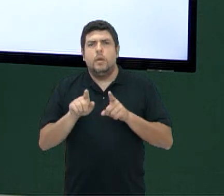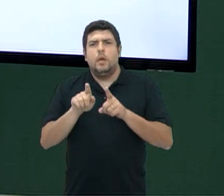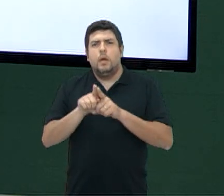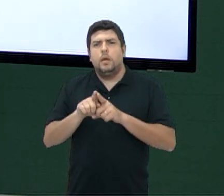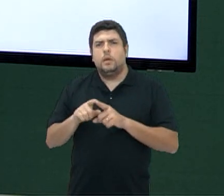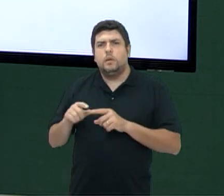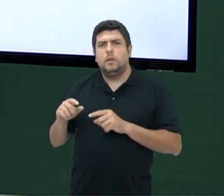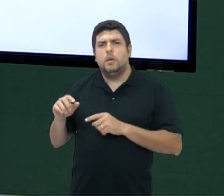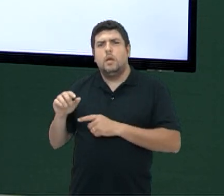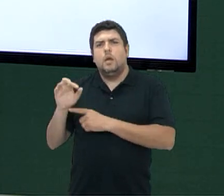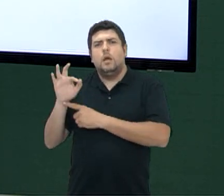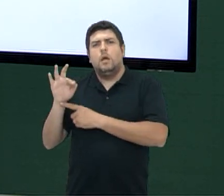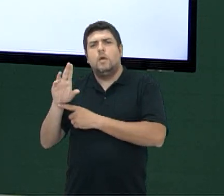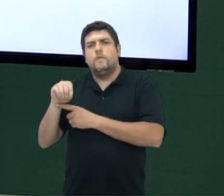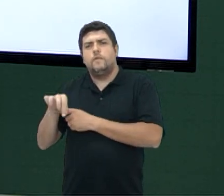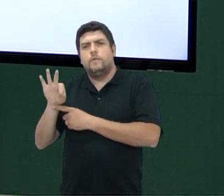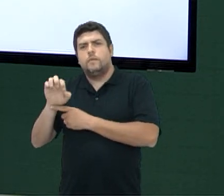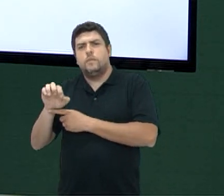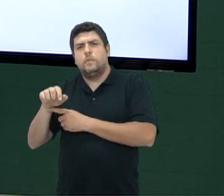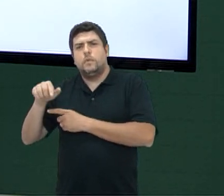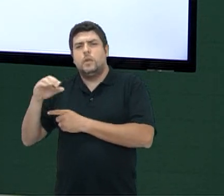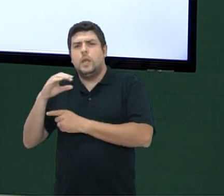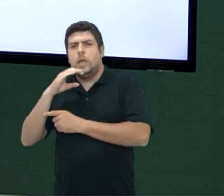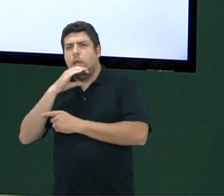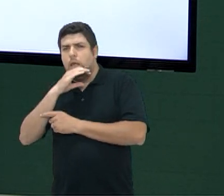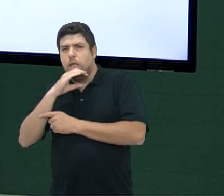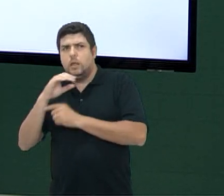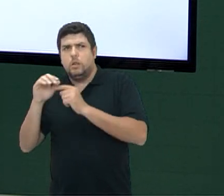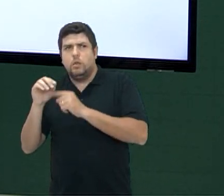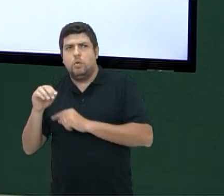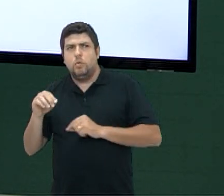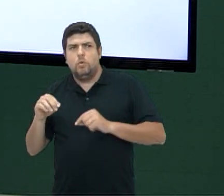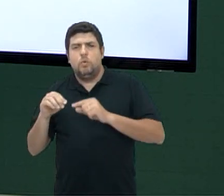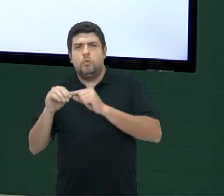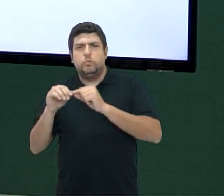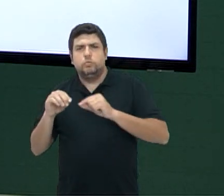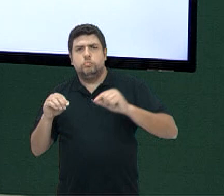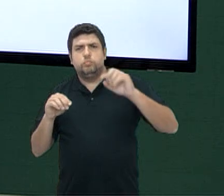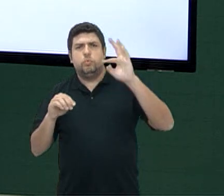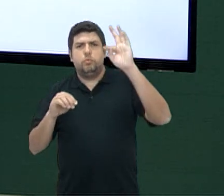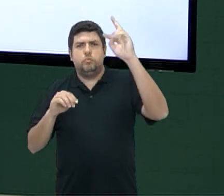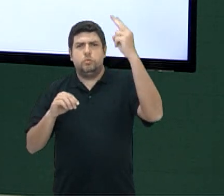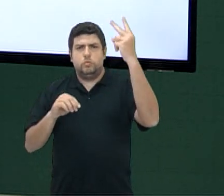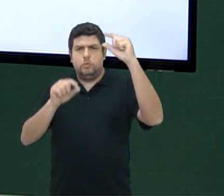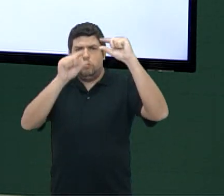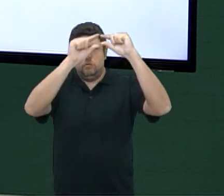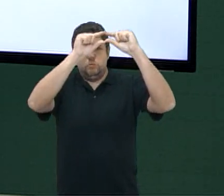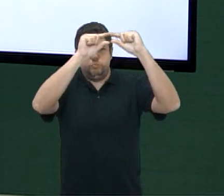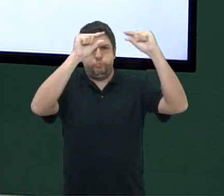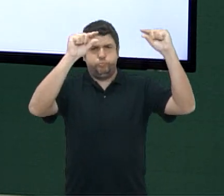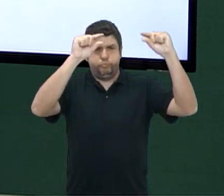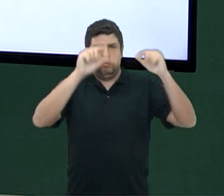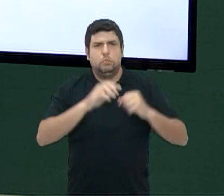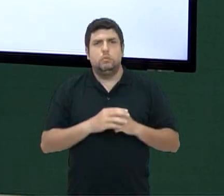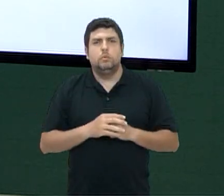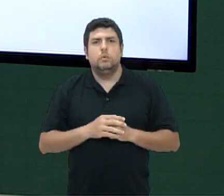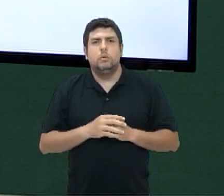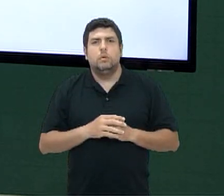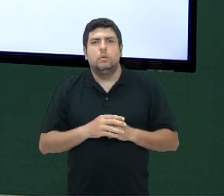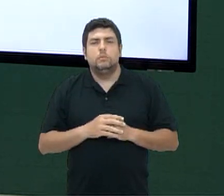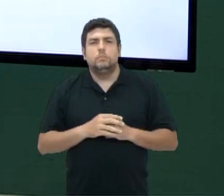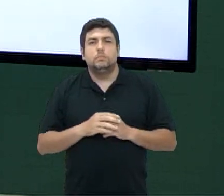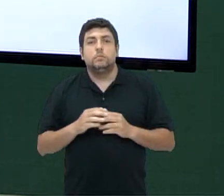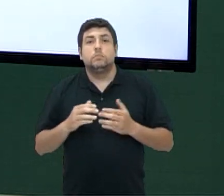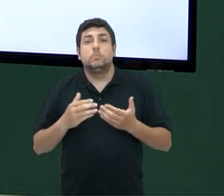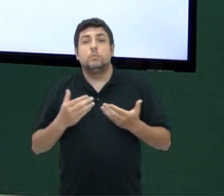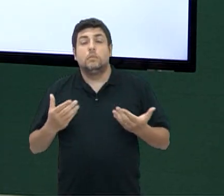a entrada total da energia que avança para o sistema. Quando temos esse conceito, trabalhamos dentro